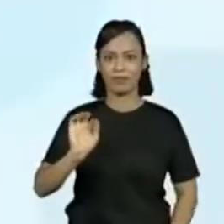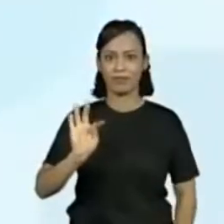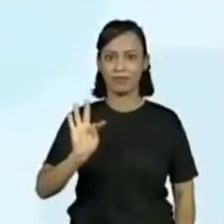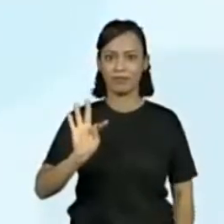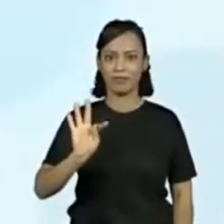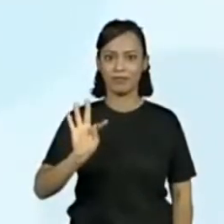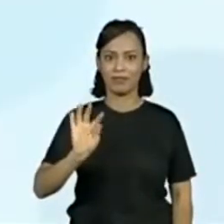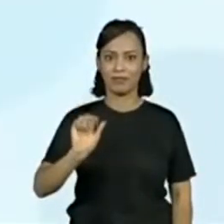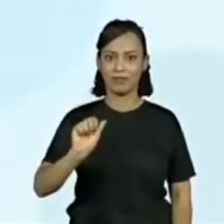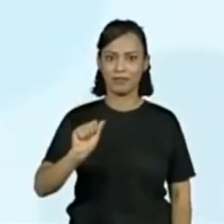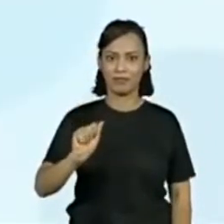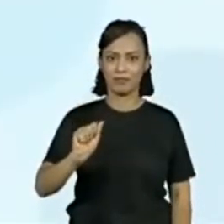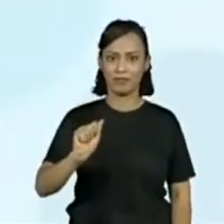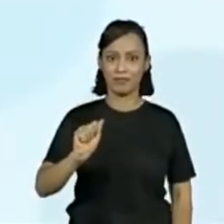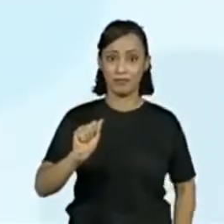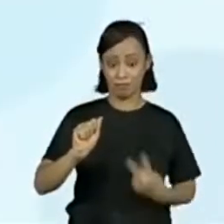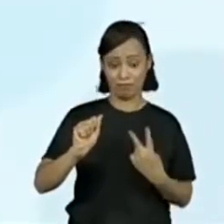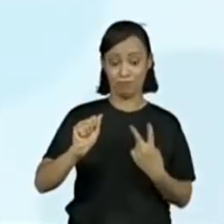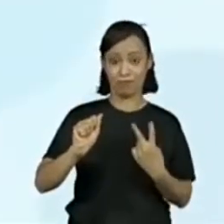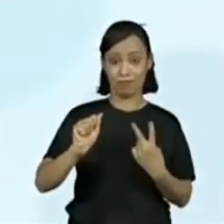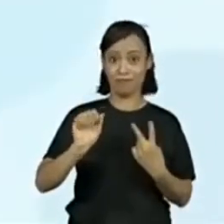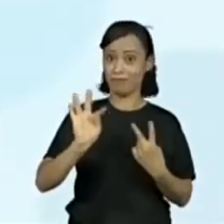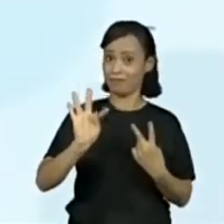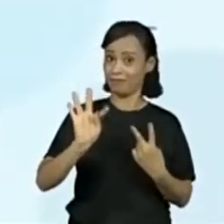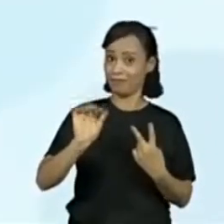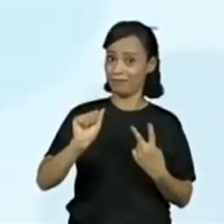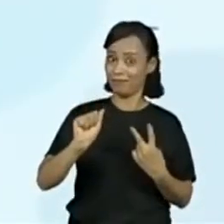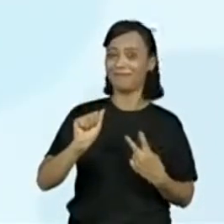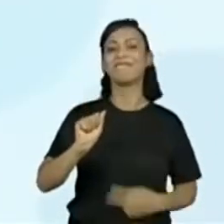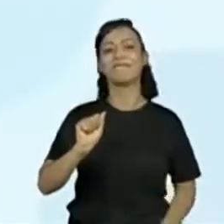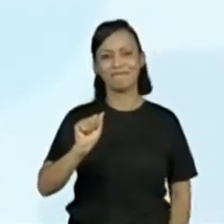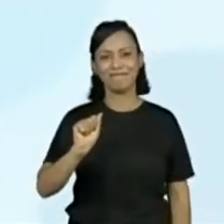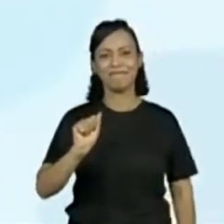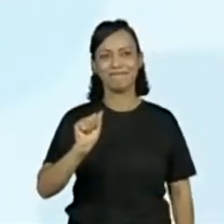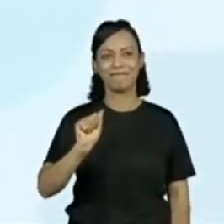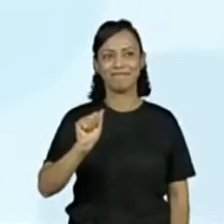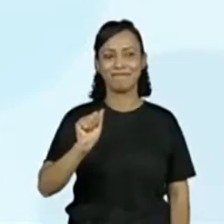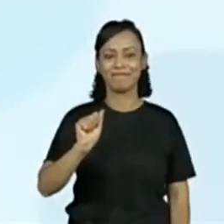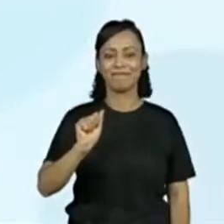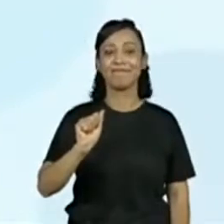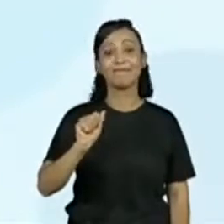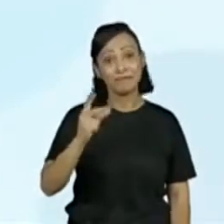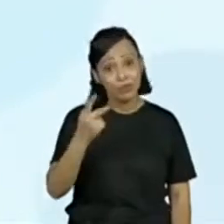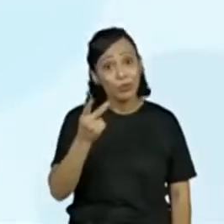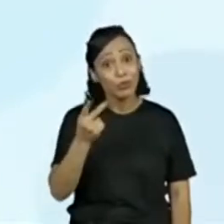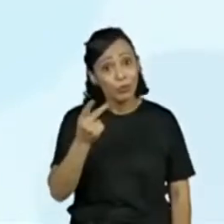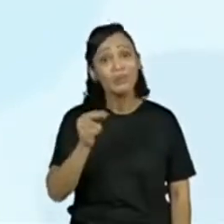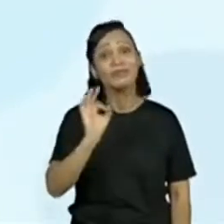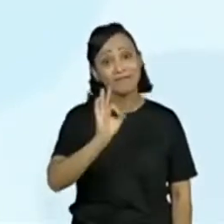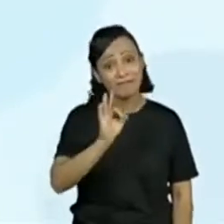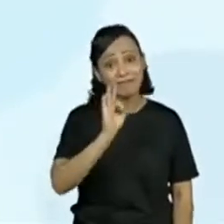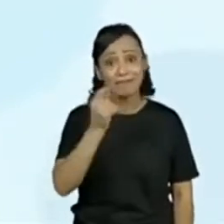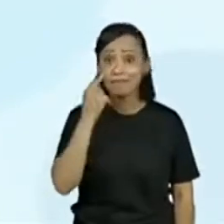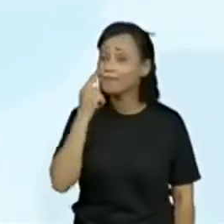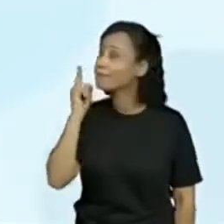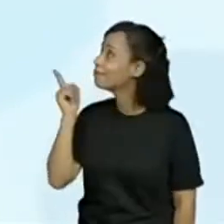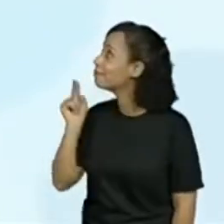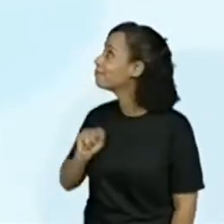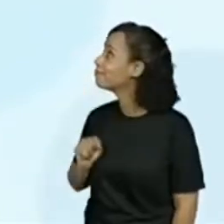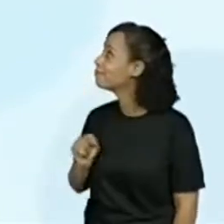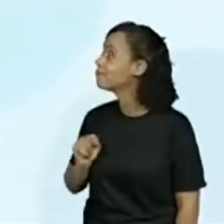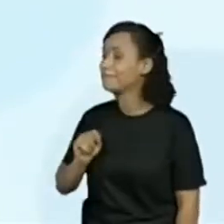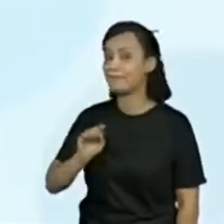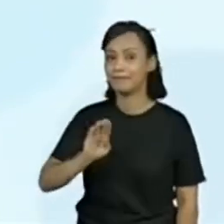batata duas vezes Professor ar tá dois novos dois lá isso dois